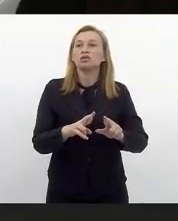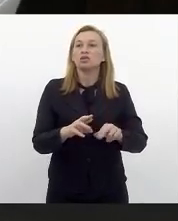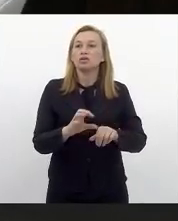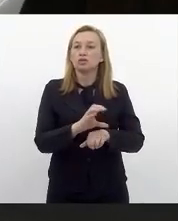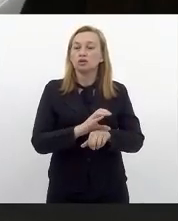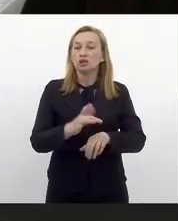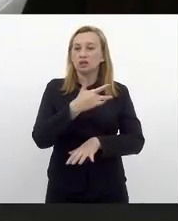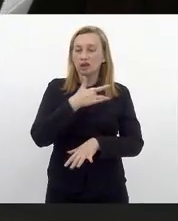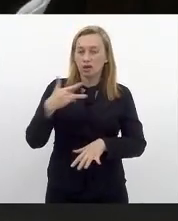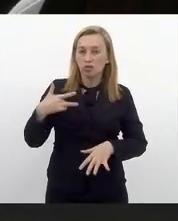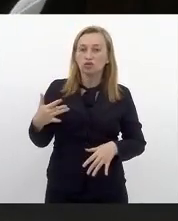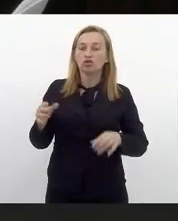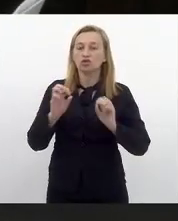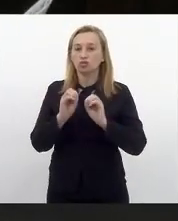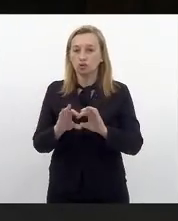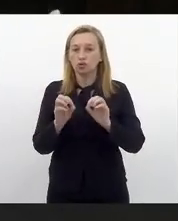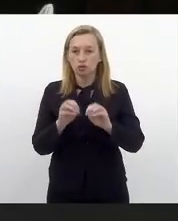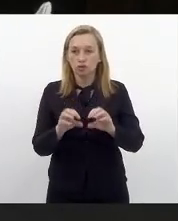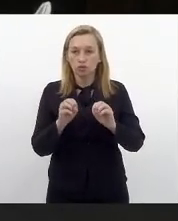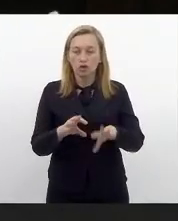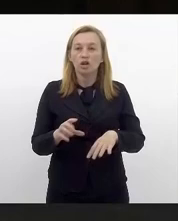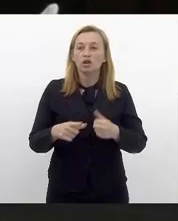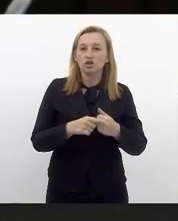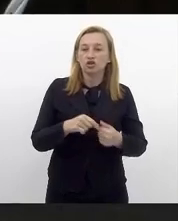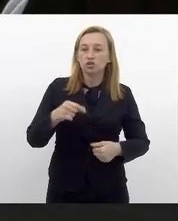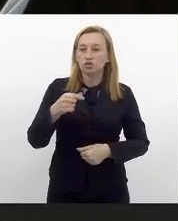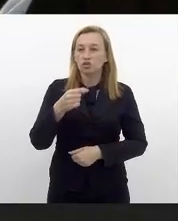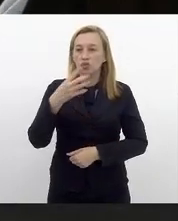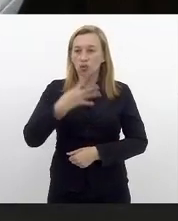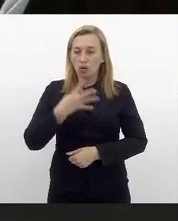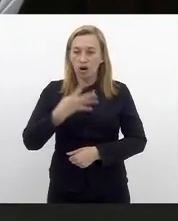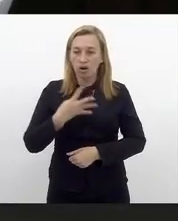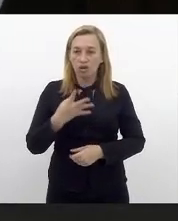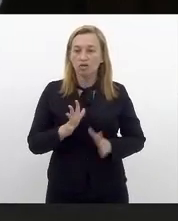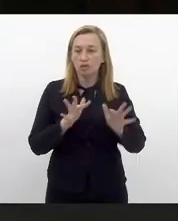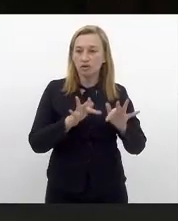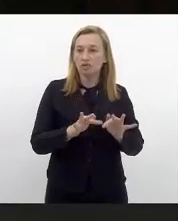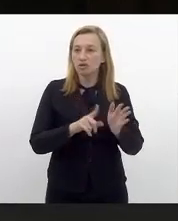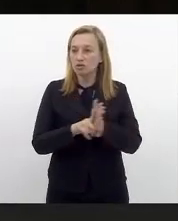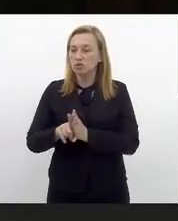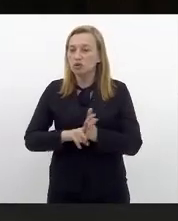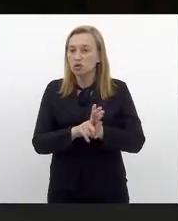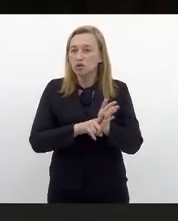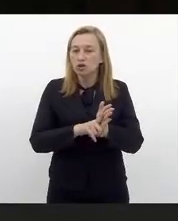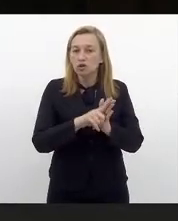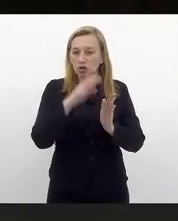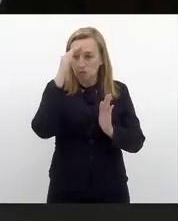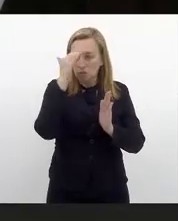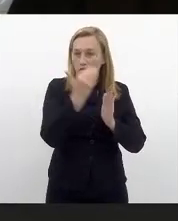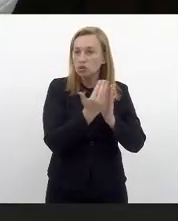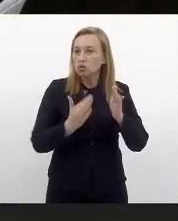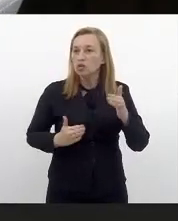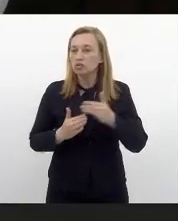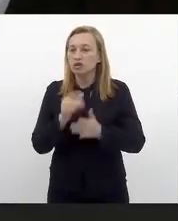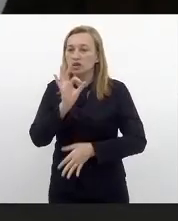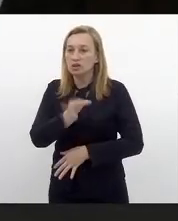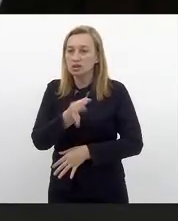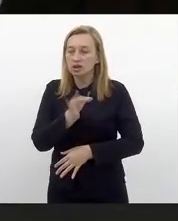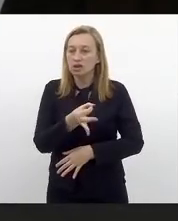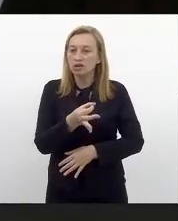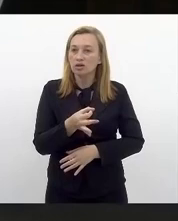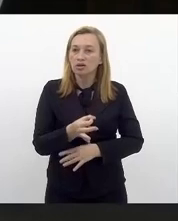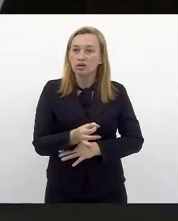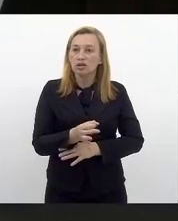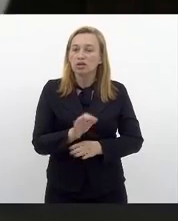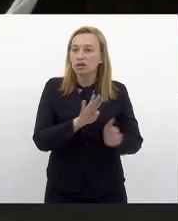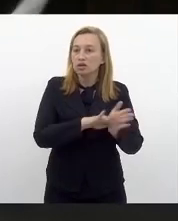em saúde e educação artigo quatro para fins de verificação do cumprimento do limite estabelecido serão